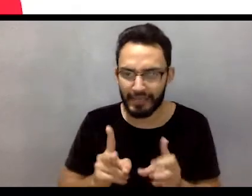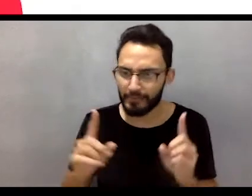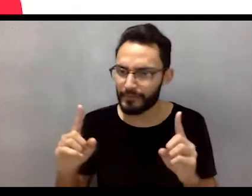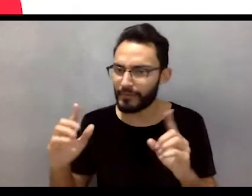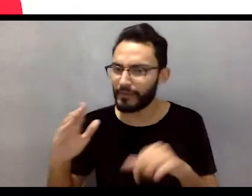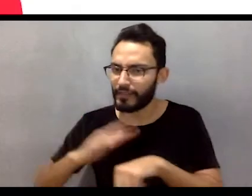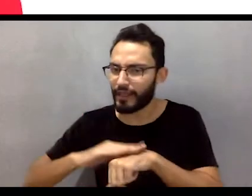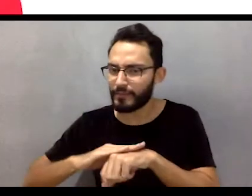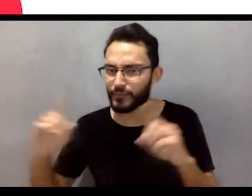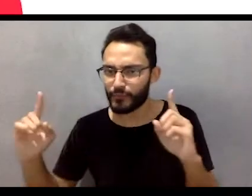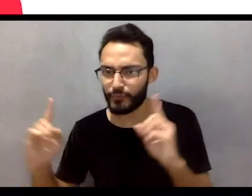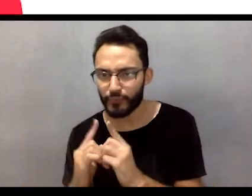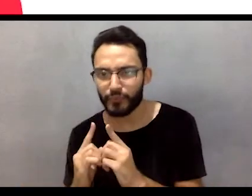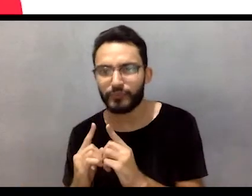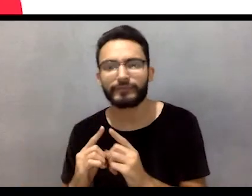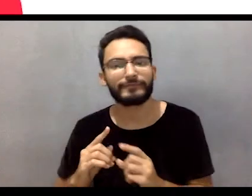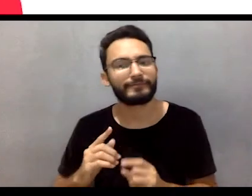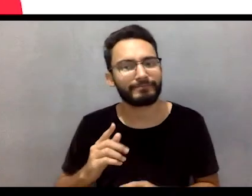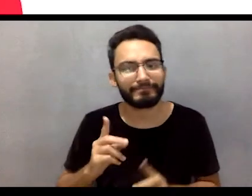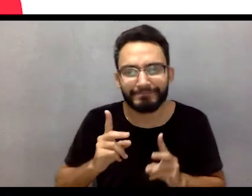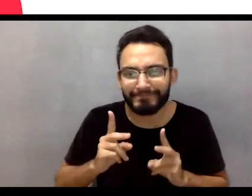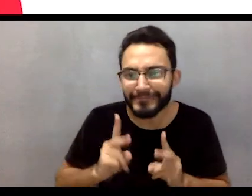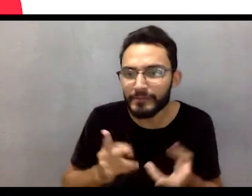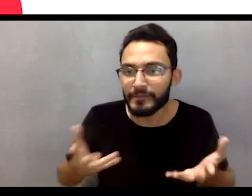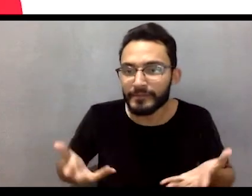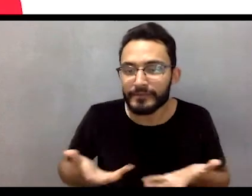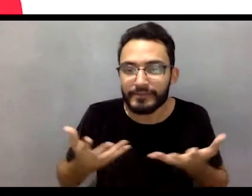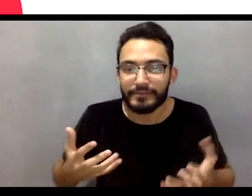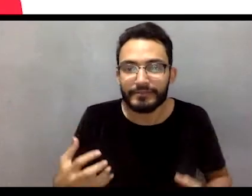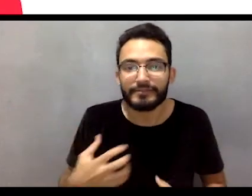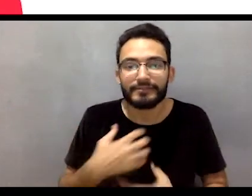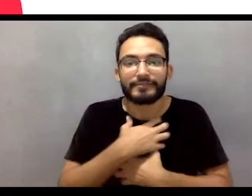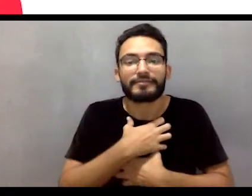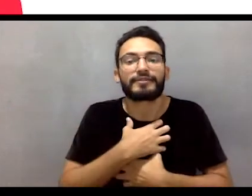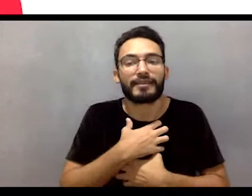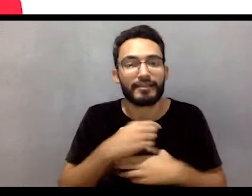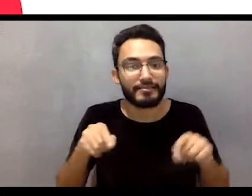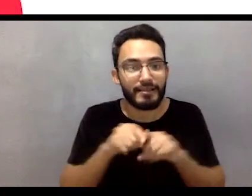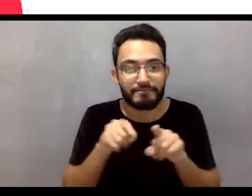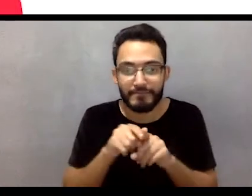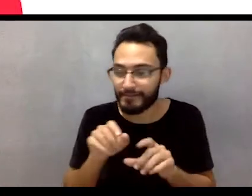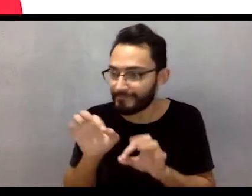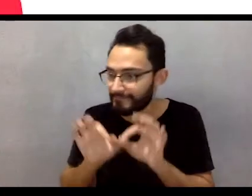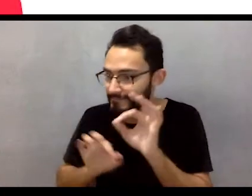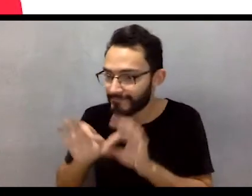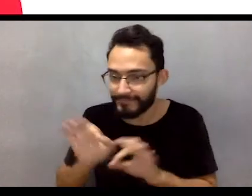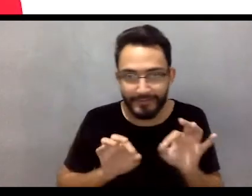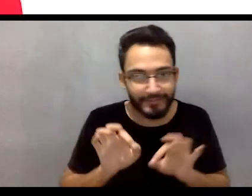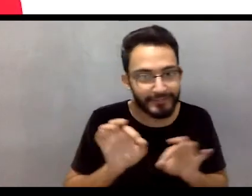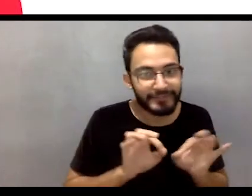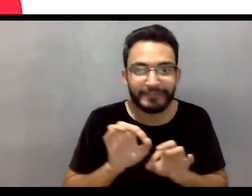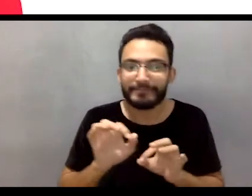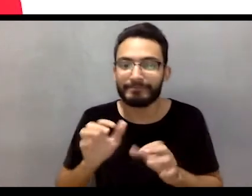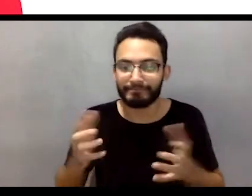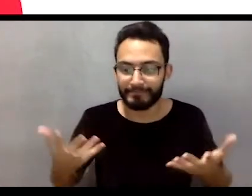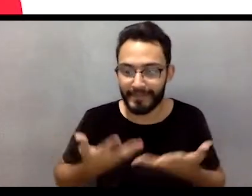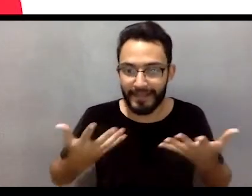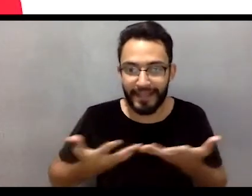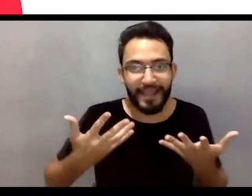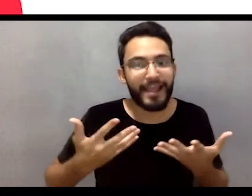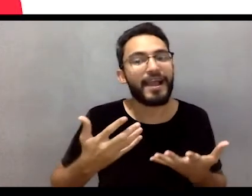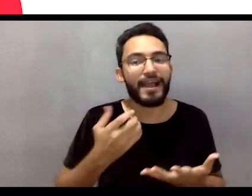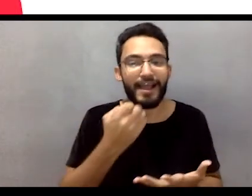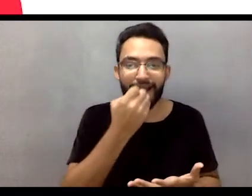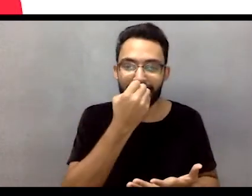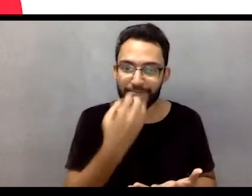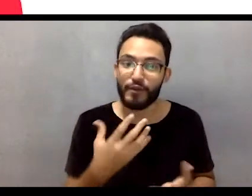curtos, eles devem ser inspiradores e têm que ser envolventes, eles têm que ser engajadores.